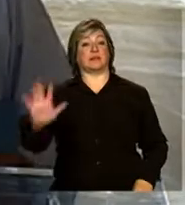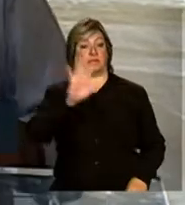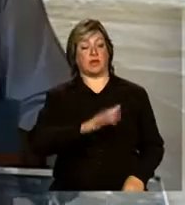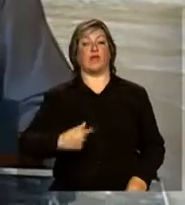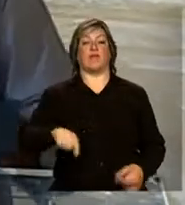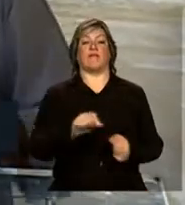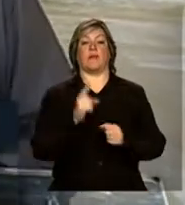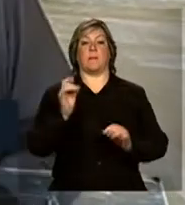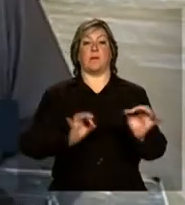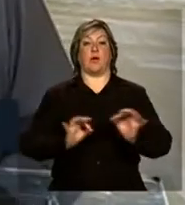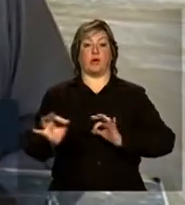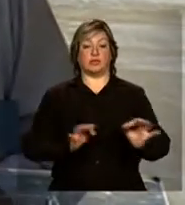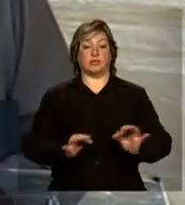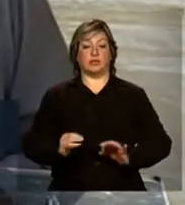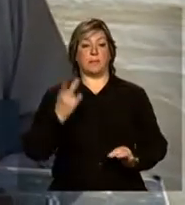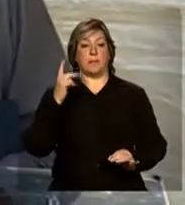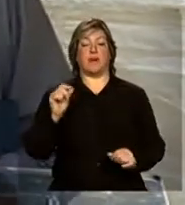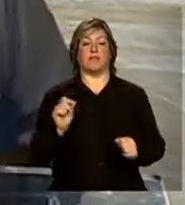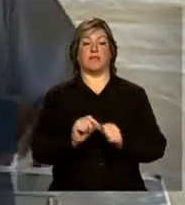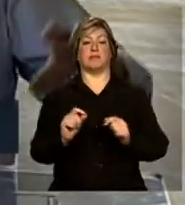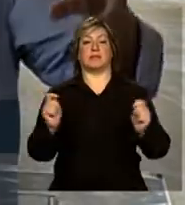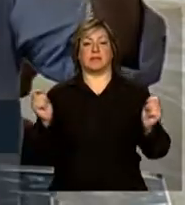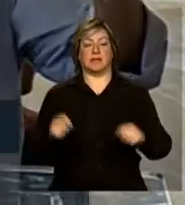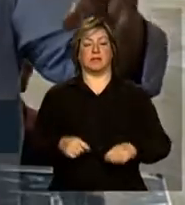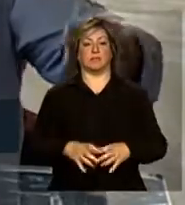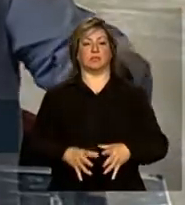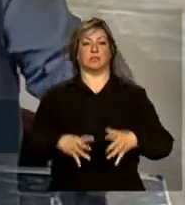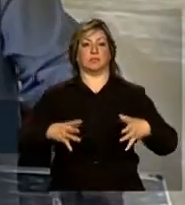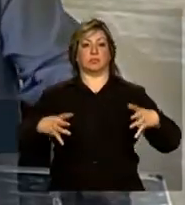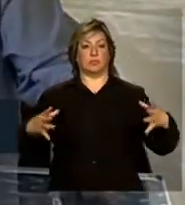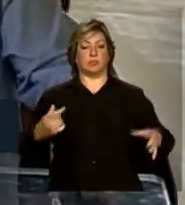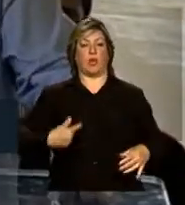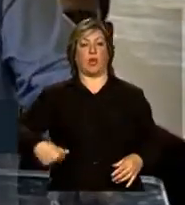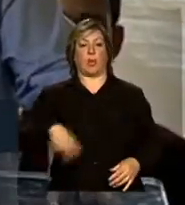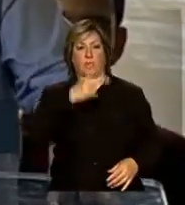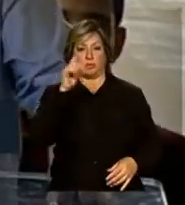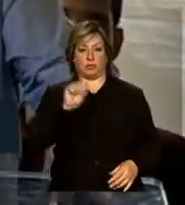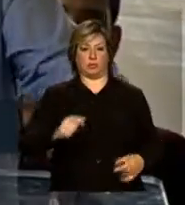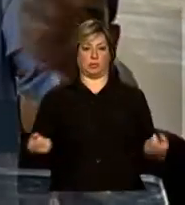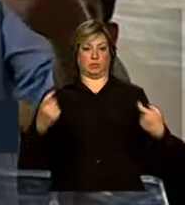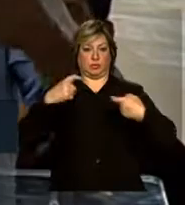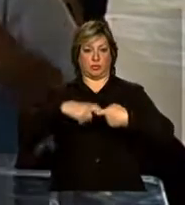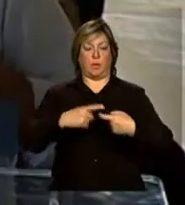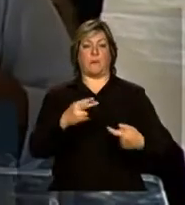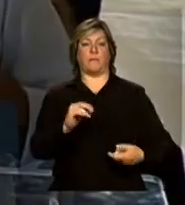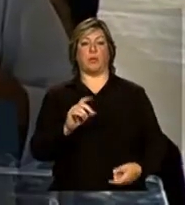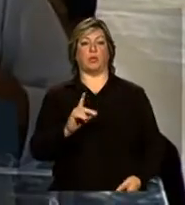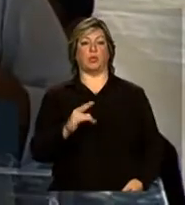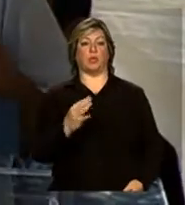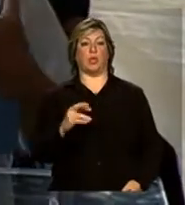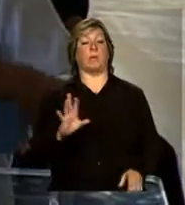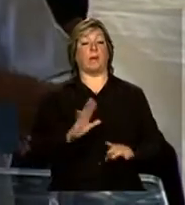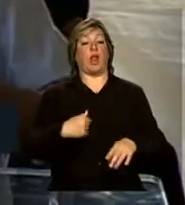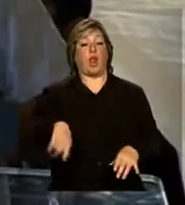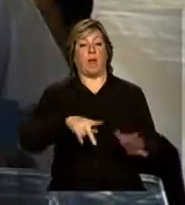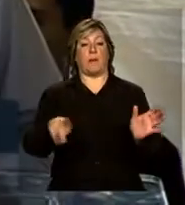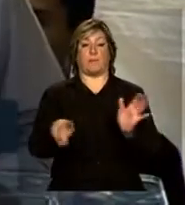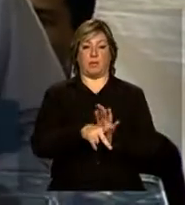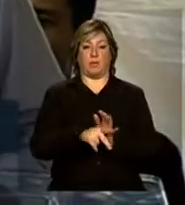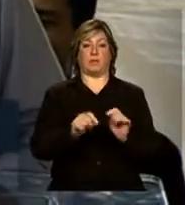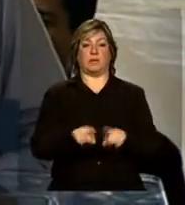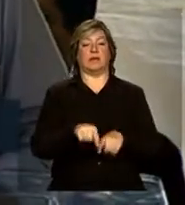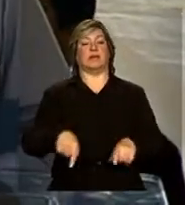desenvolvendo um projeto para a capacitação institucional dos nossos Associados produtores mas de nós próprios inclusive